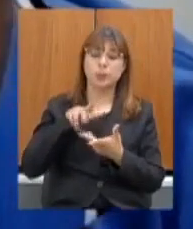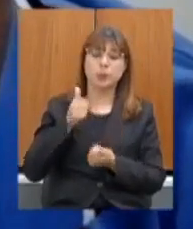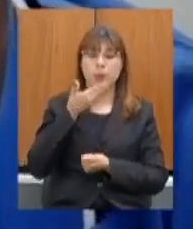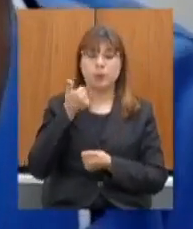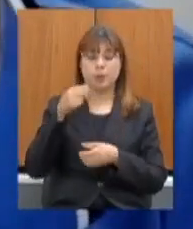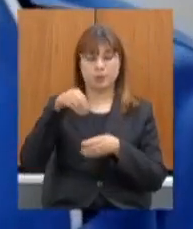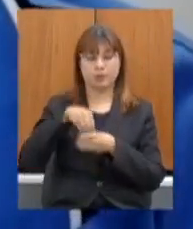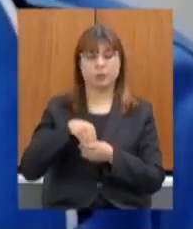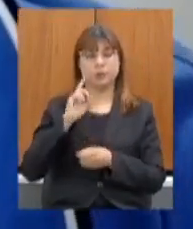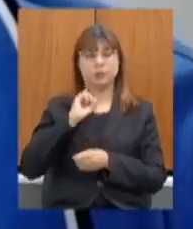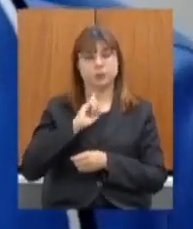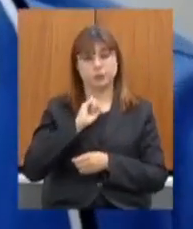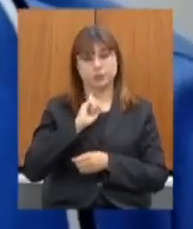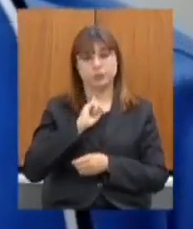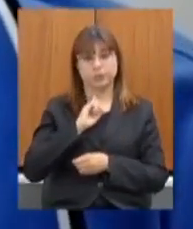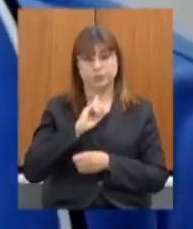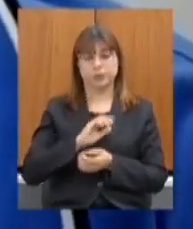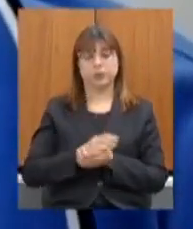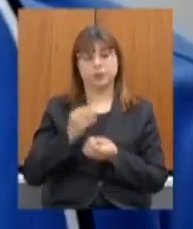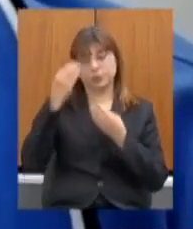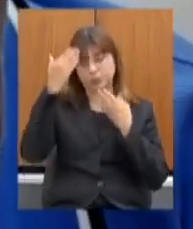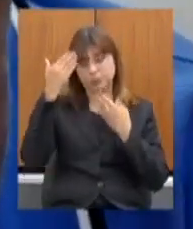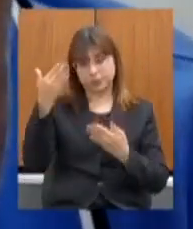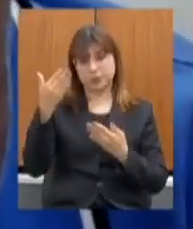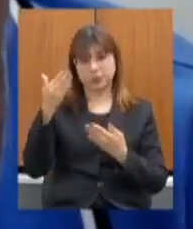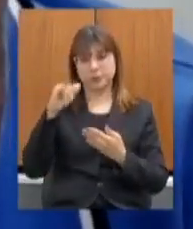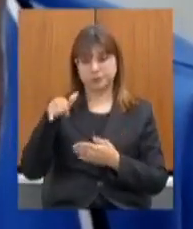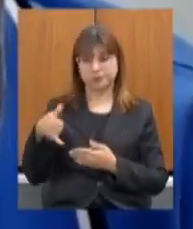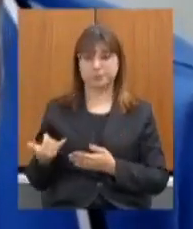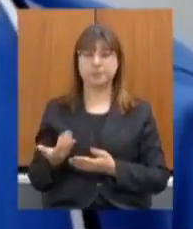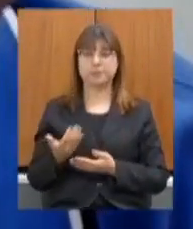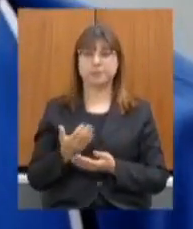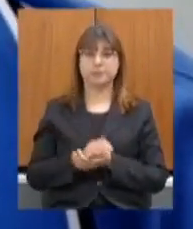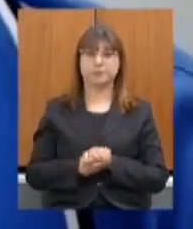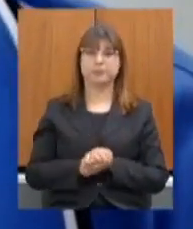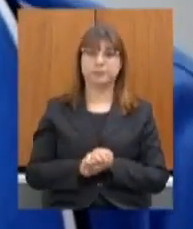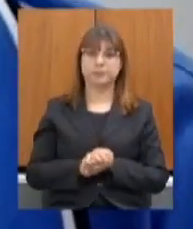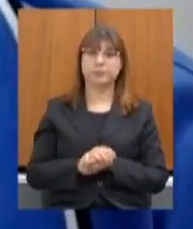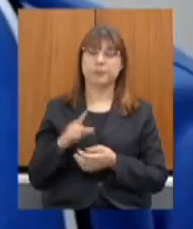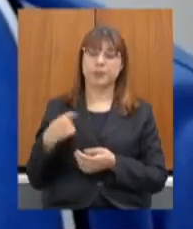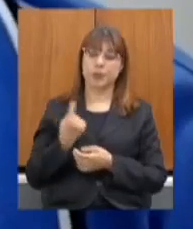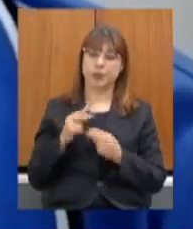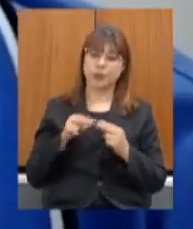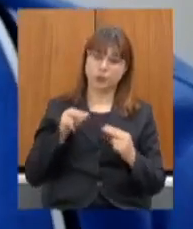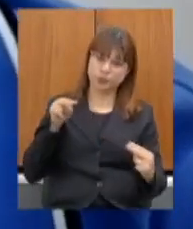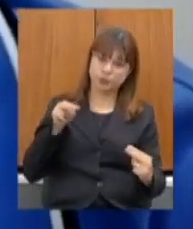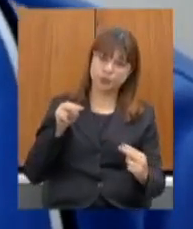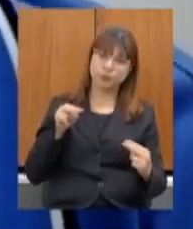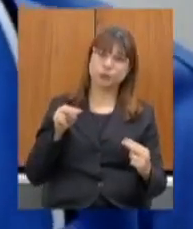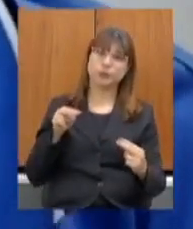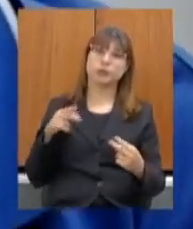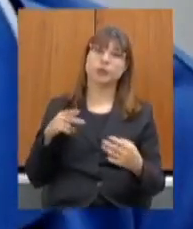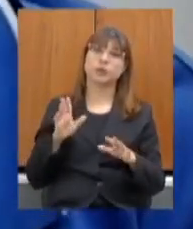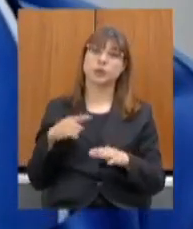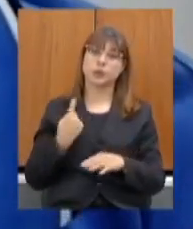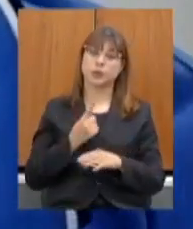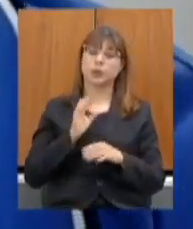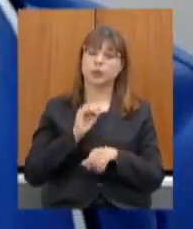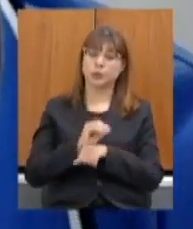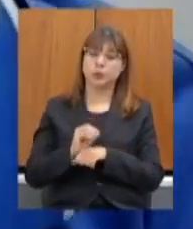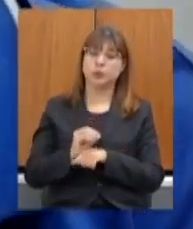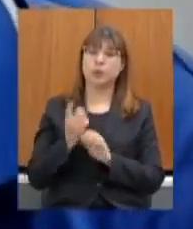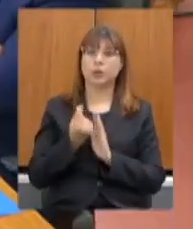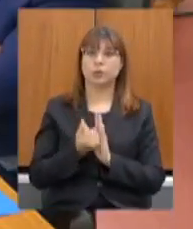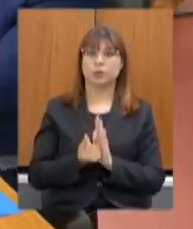para a sobrevivência das pessoas. Muito obrigado pela oportunidade, né? Que nós estamos à distância e temos cuidado do orçamento também. Muito